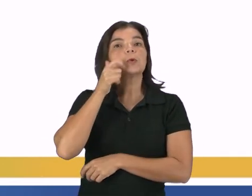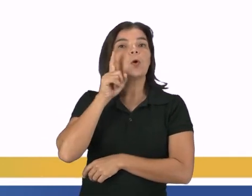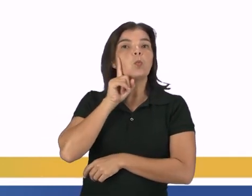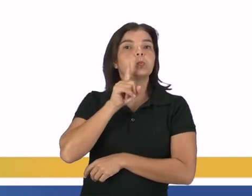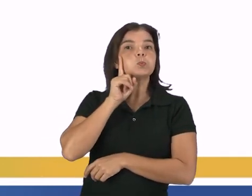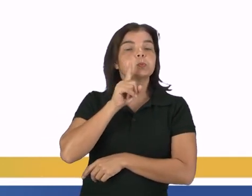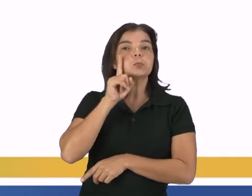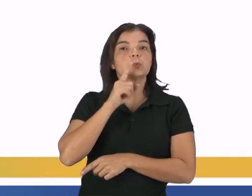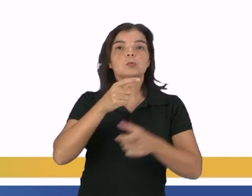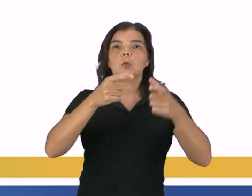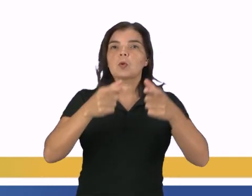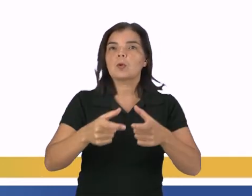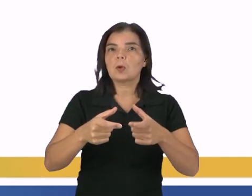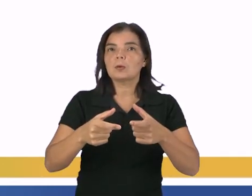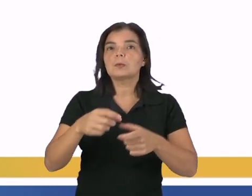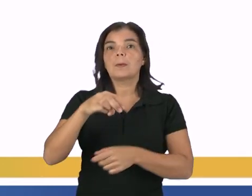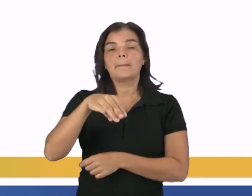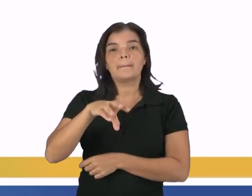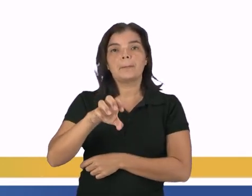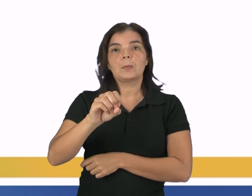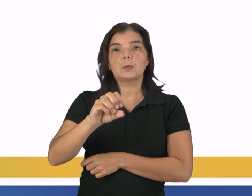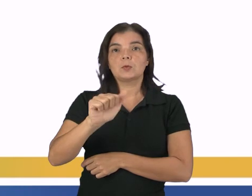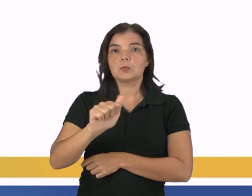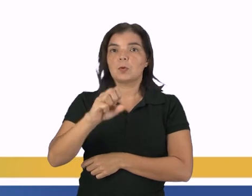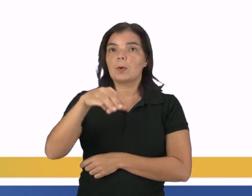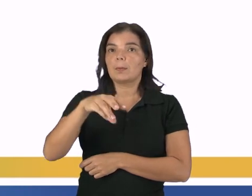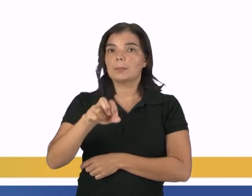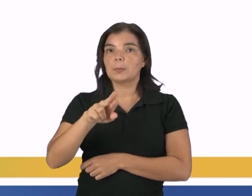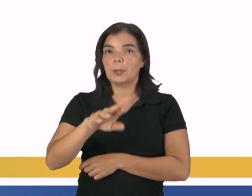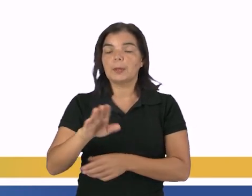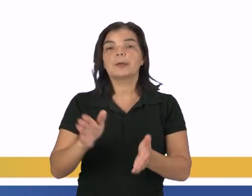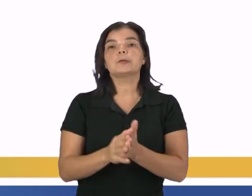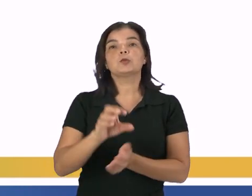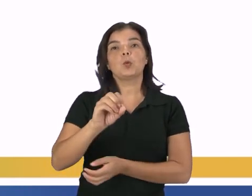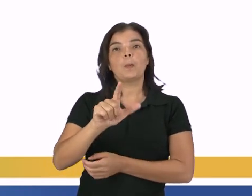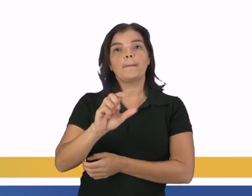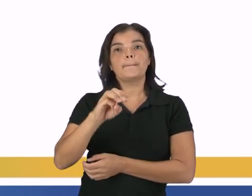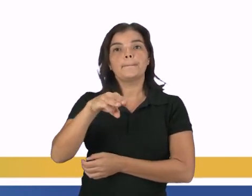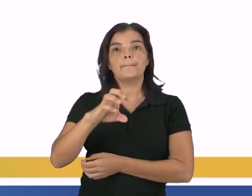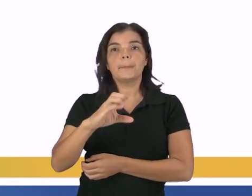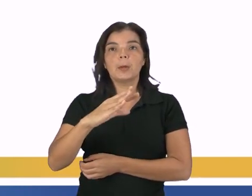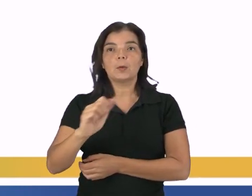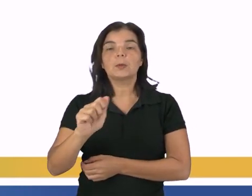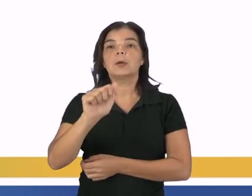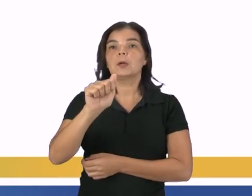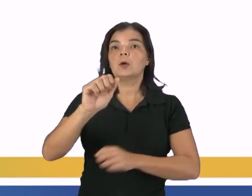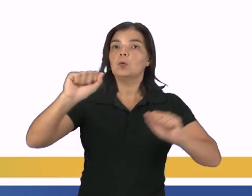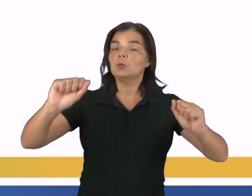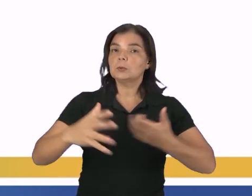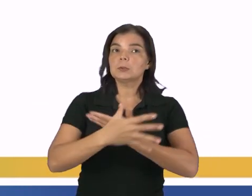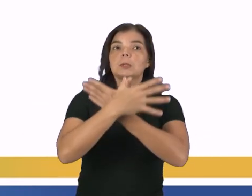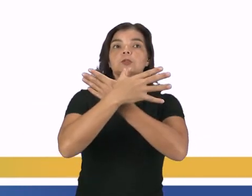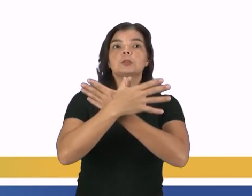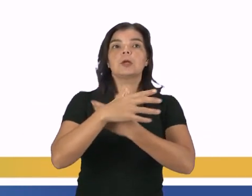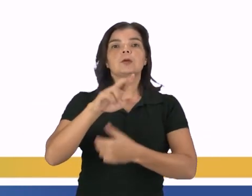civilizações americanas foram na região Mesoamérica, os Olmecas, Astecas e Ari.